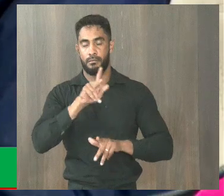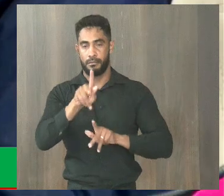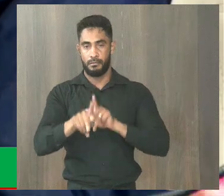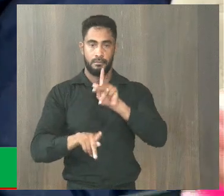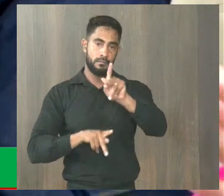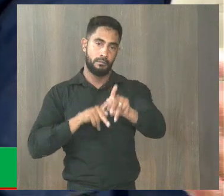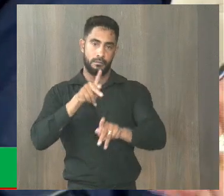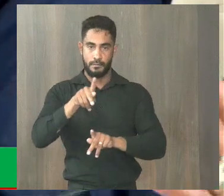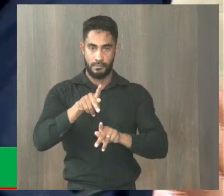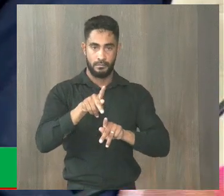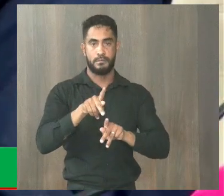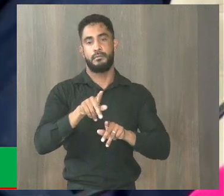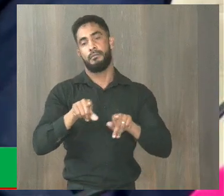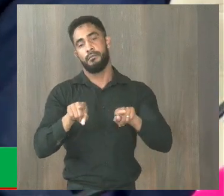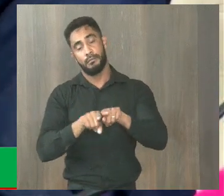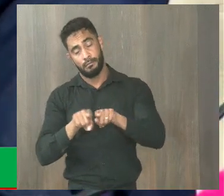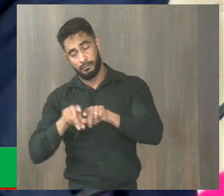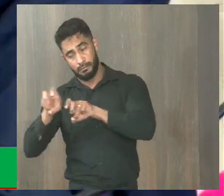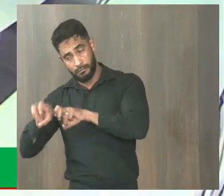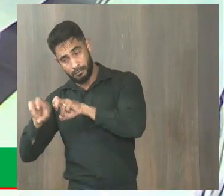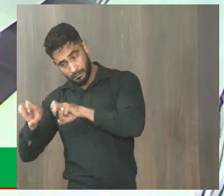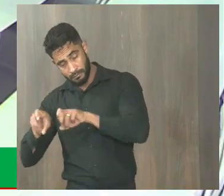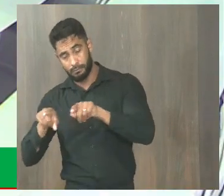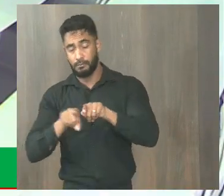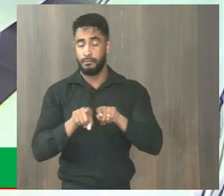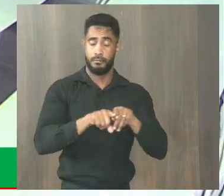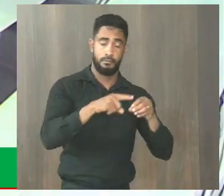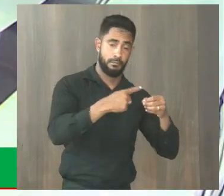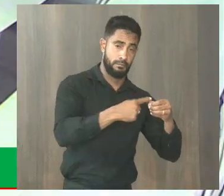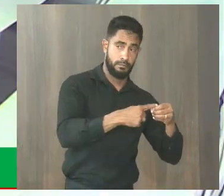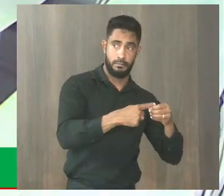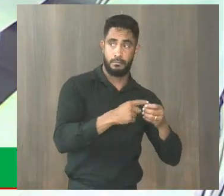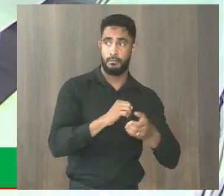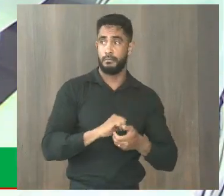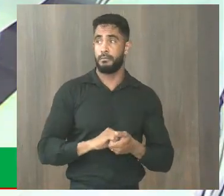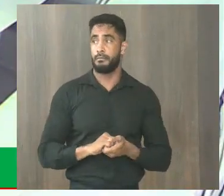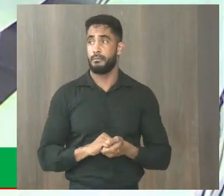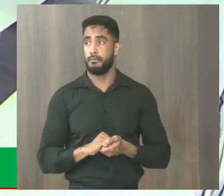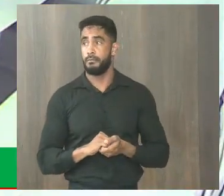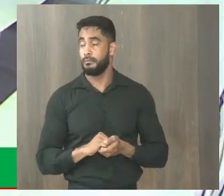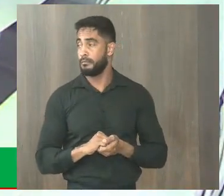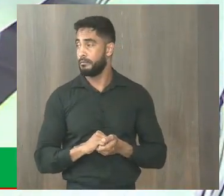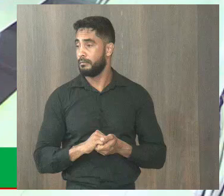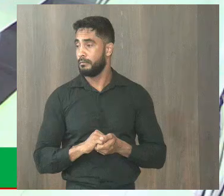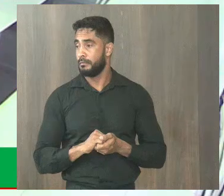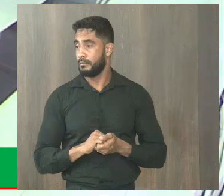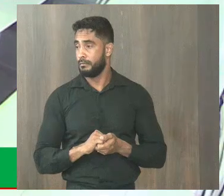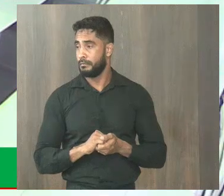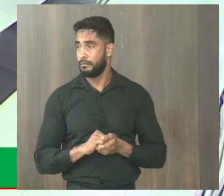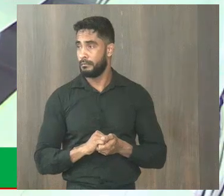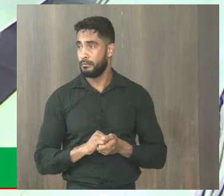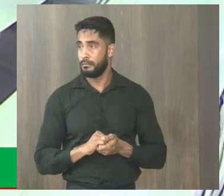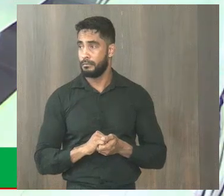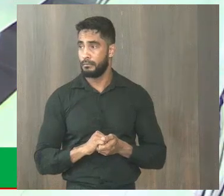tanto na zona rural como na zona urbana. Obrigado, presidente. Só um questionamento,